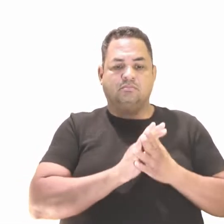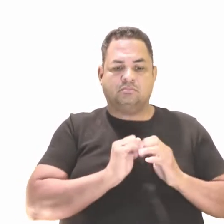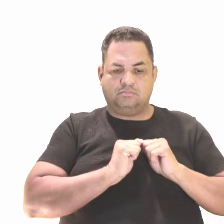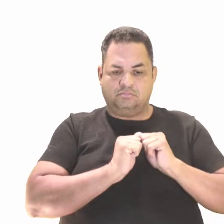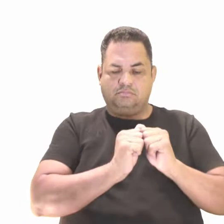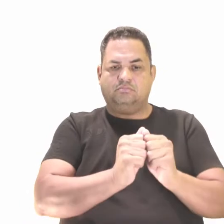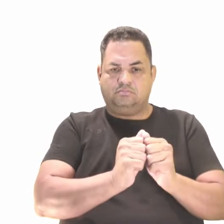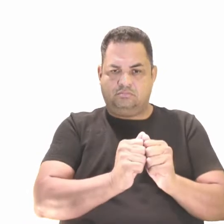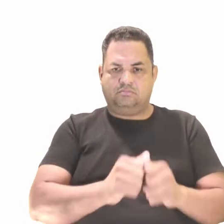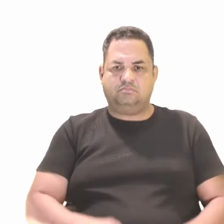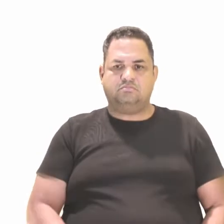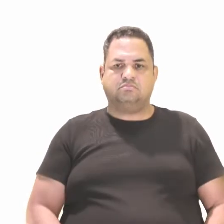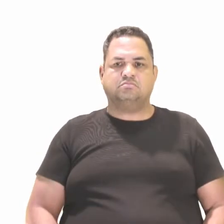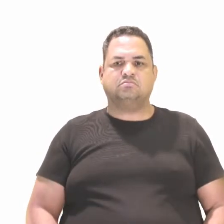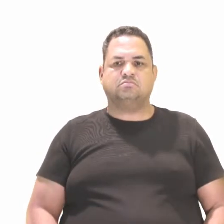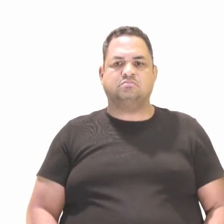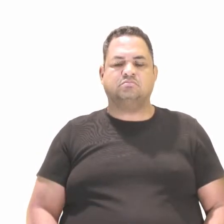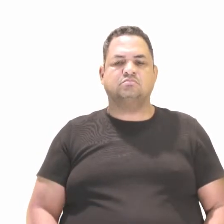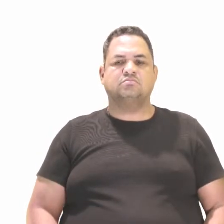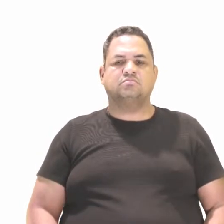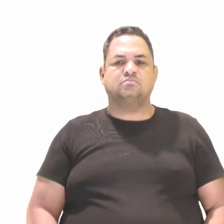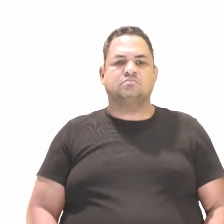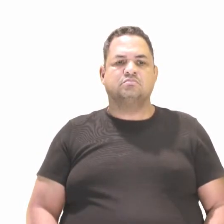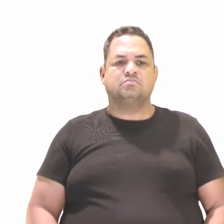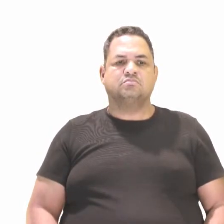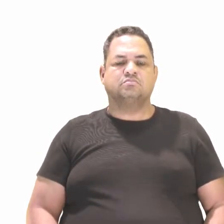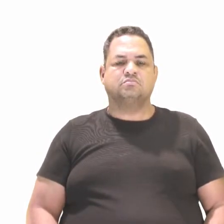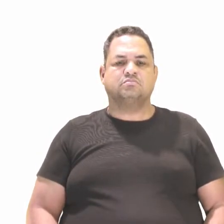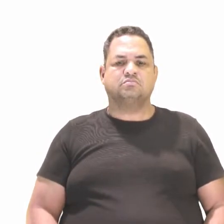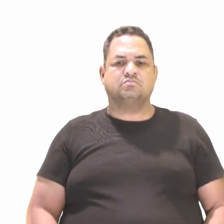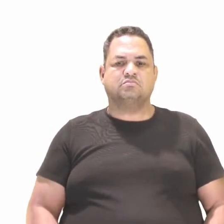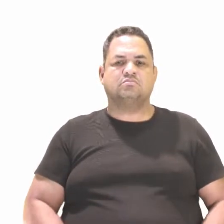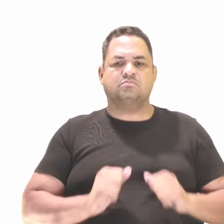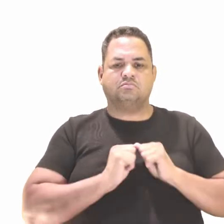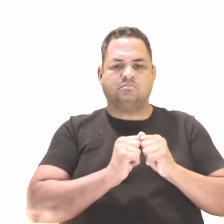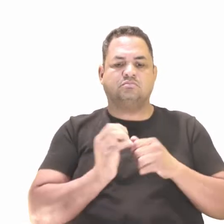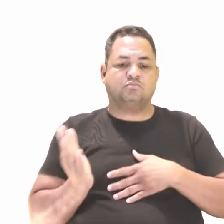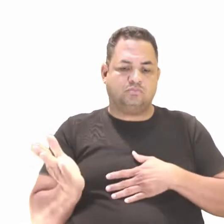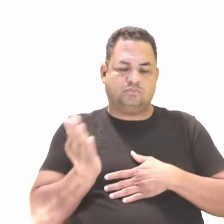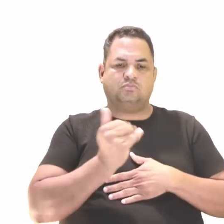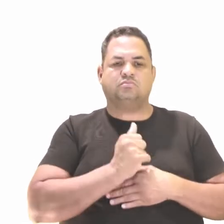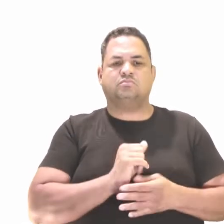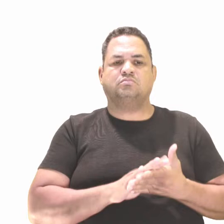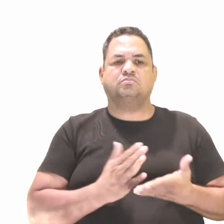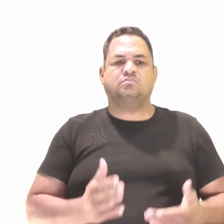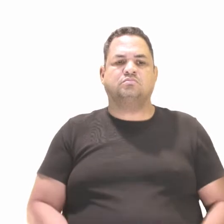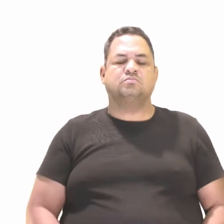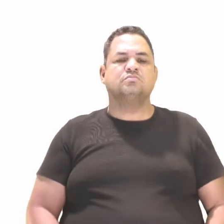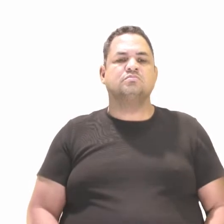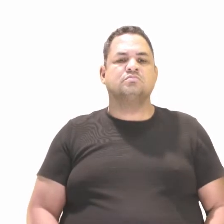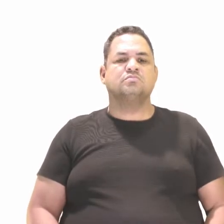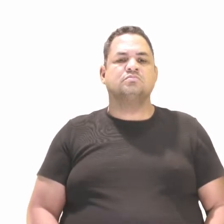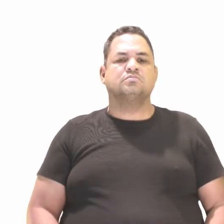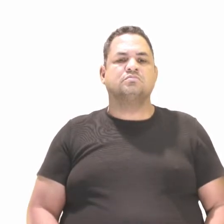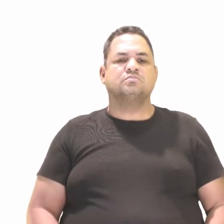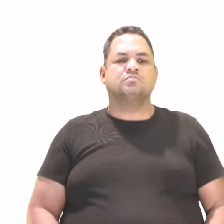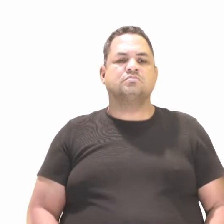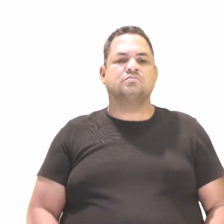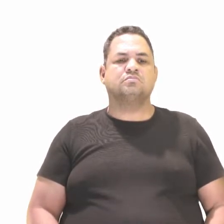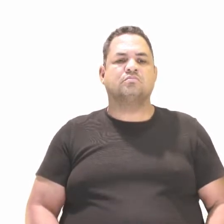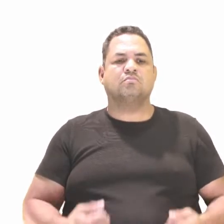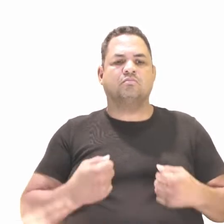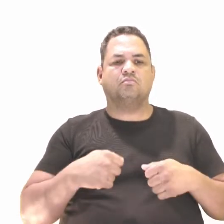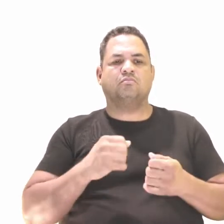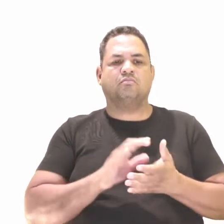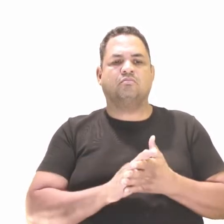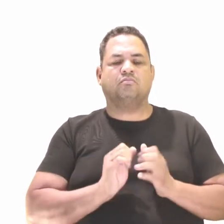gostaria? Would you like to go with us? Você gostaria de ir com a gente? With us? Ou então posso